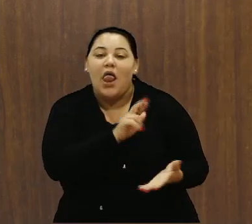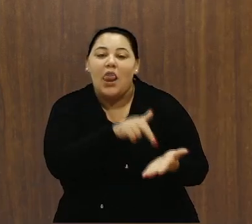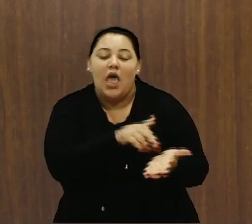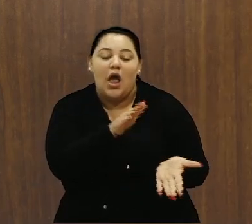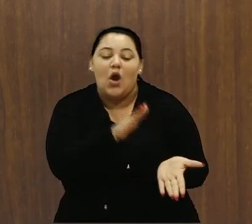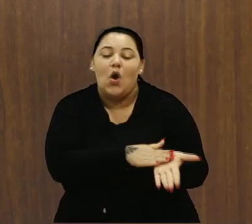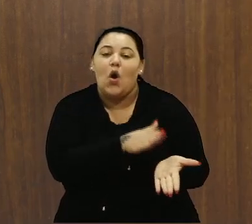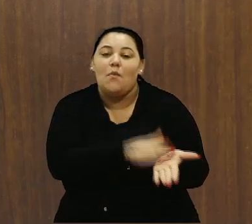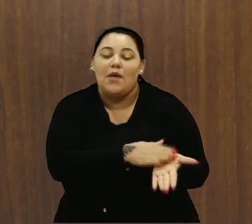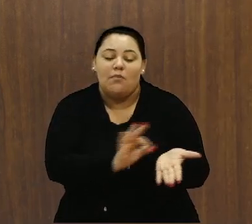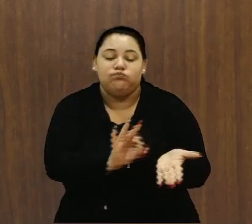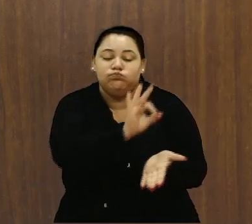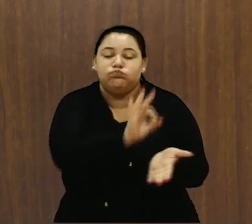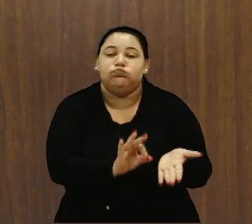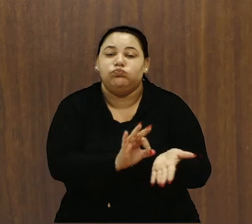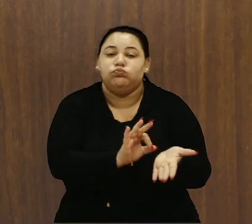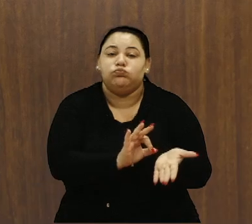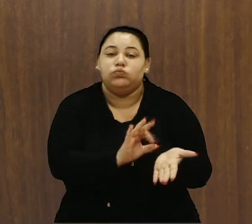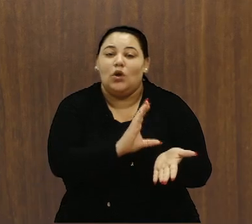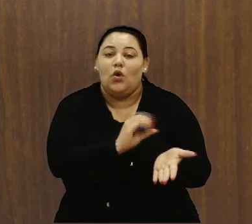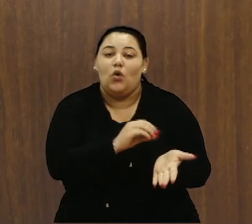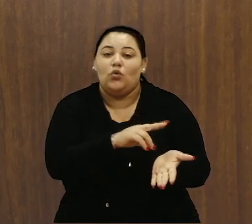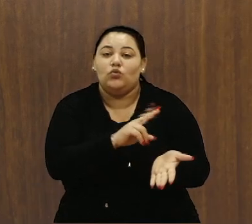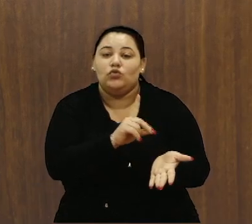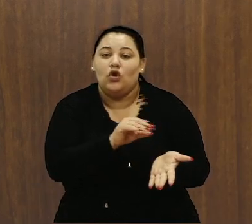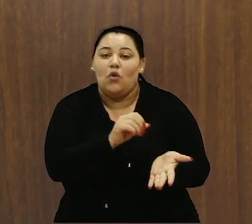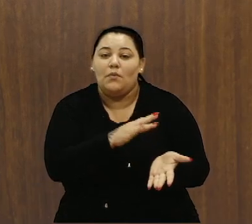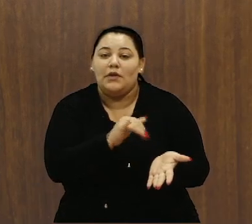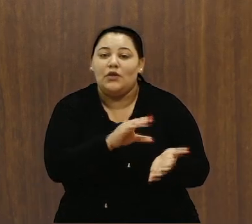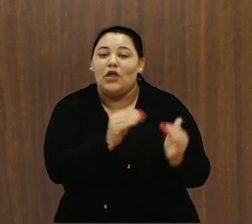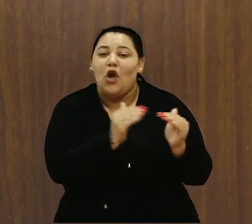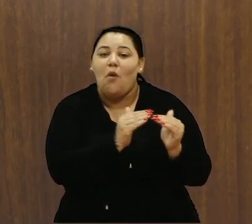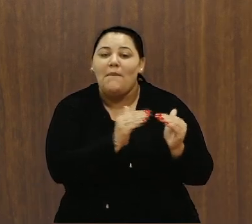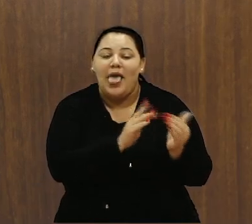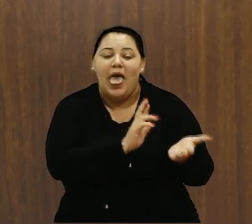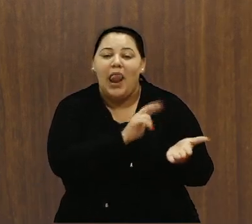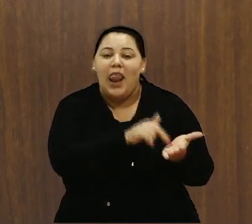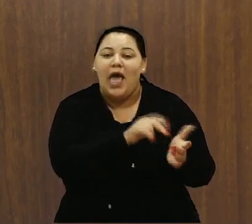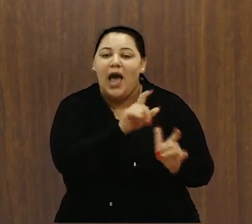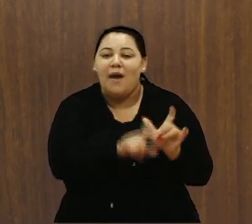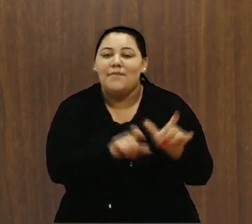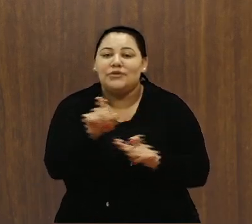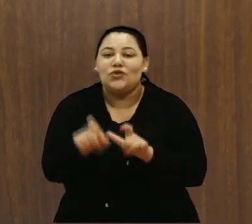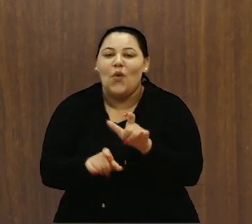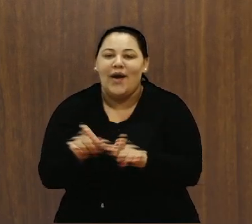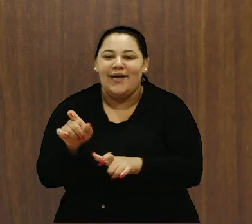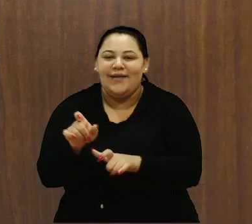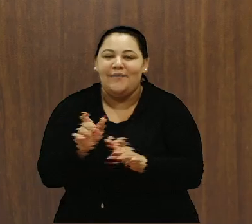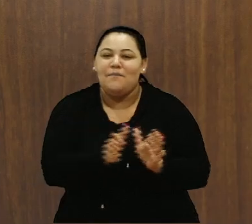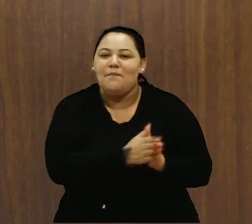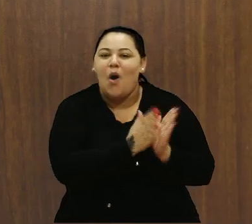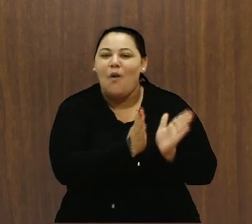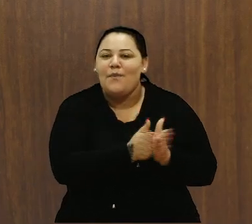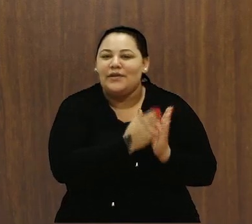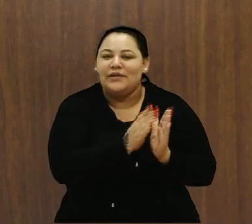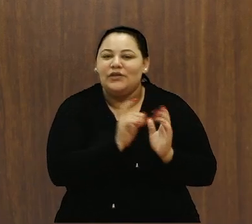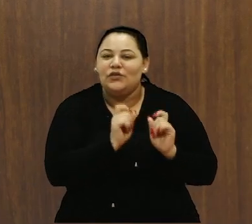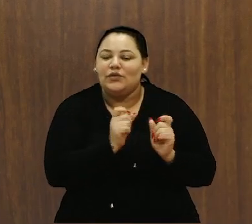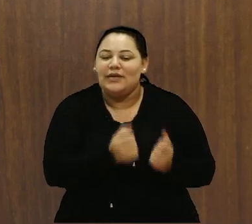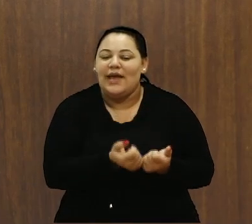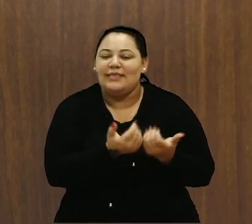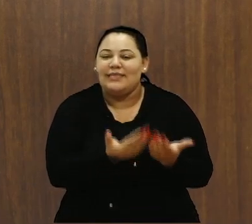uma cota condominial condizente à realidade daquelas pessoas e ao que é oferecido dentro daquele